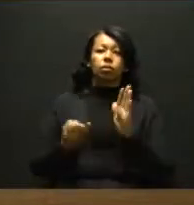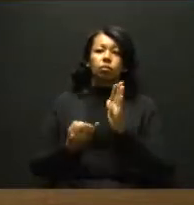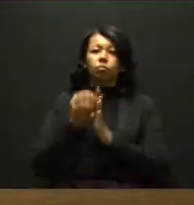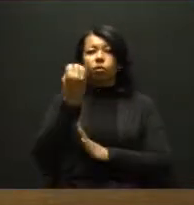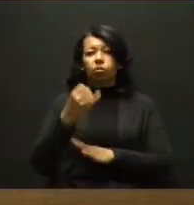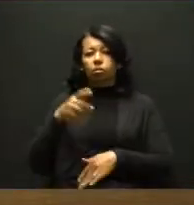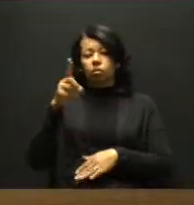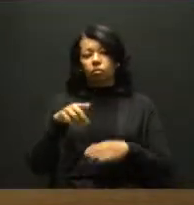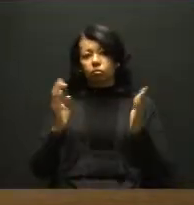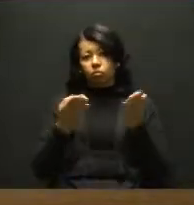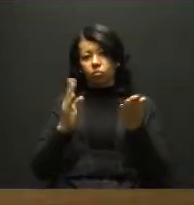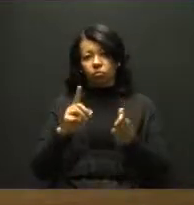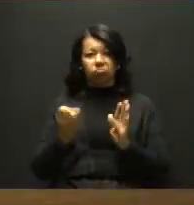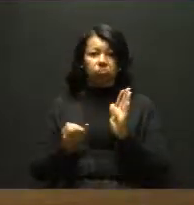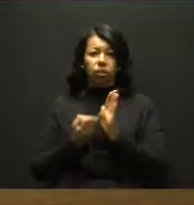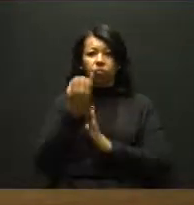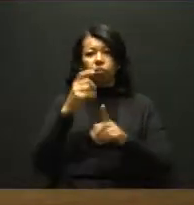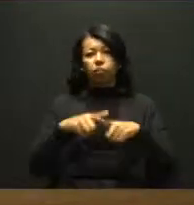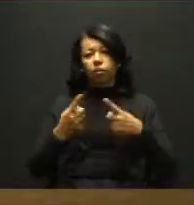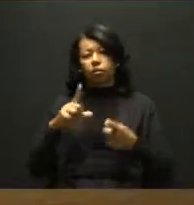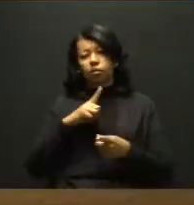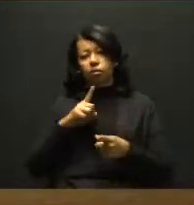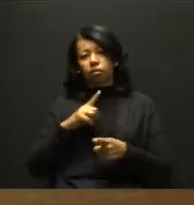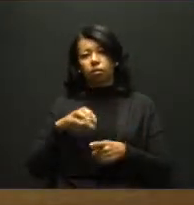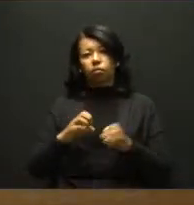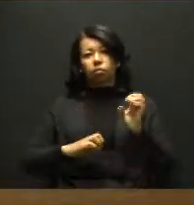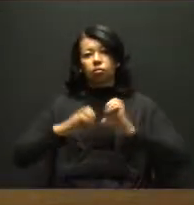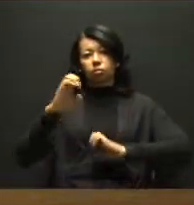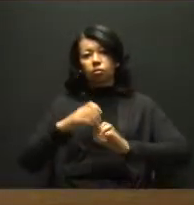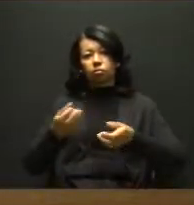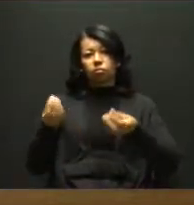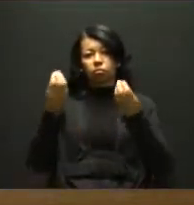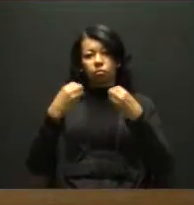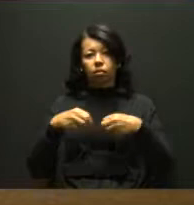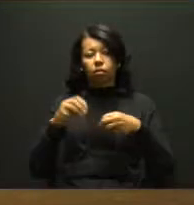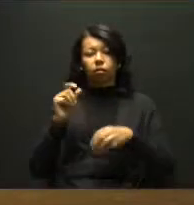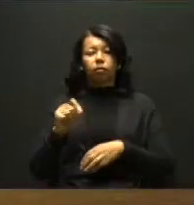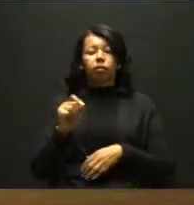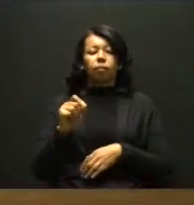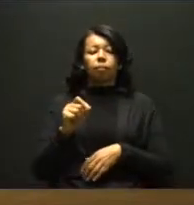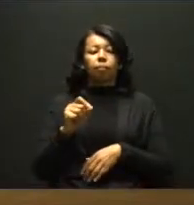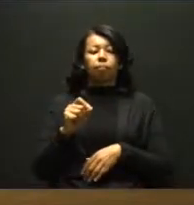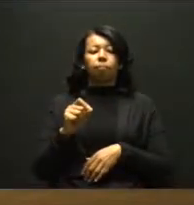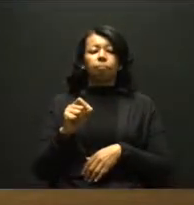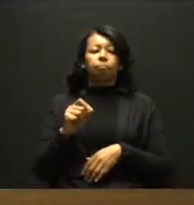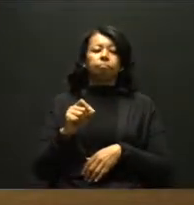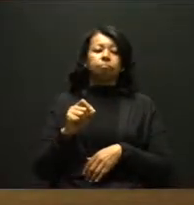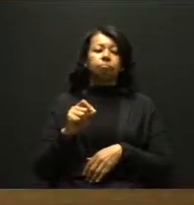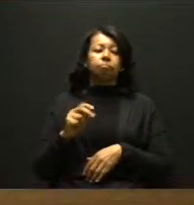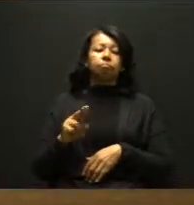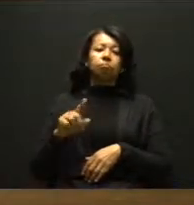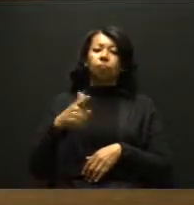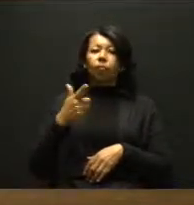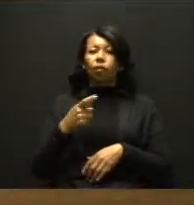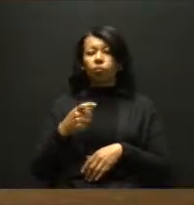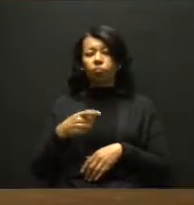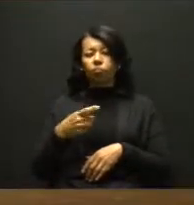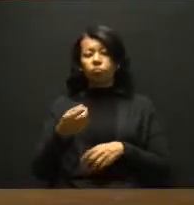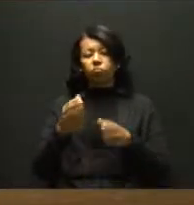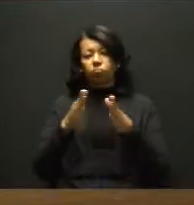são hoje estão elevados mas que temos o pólo social que nos dá essa essa margem de não cobrar os impostos